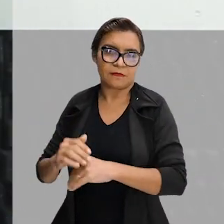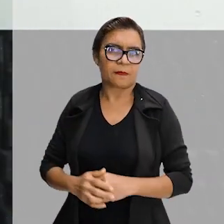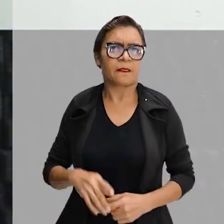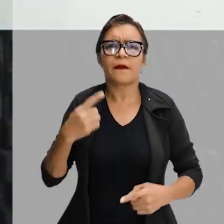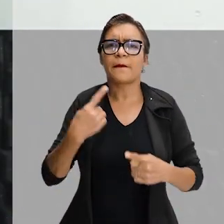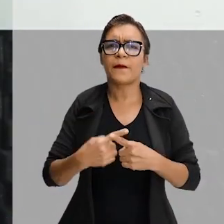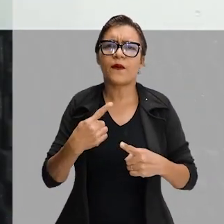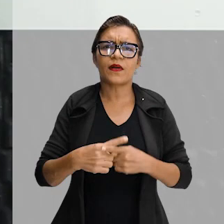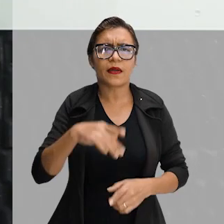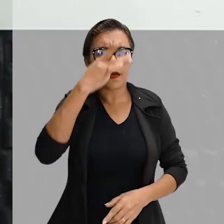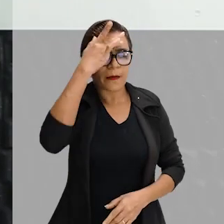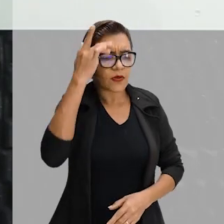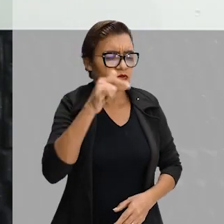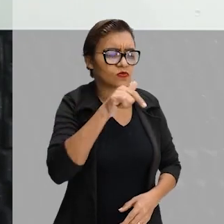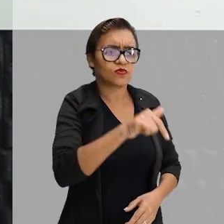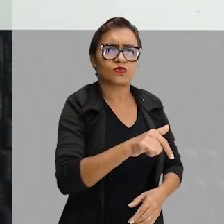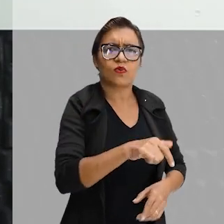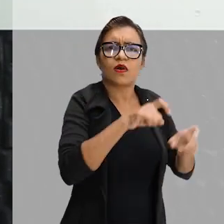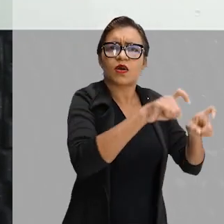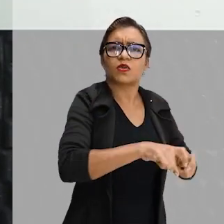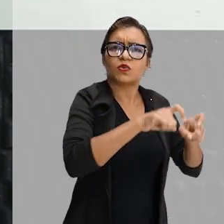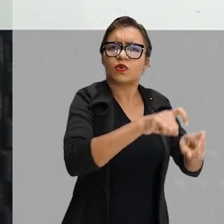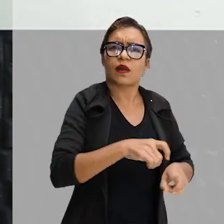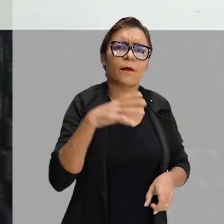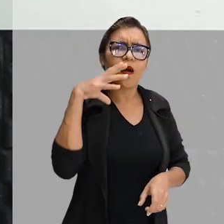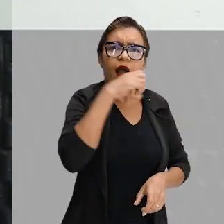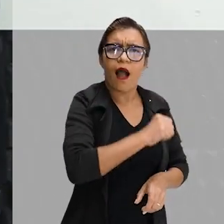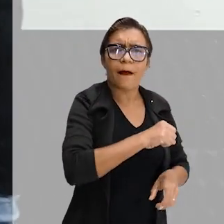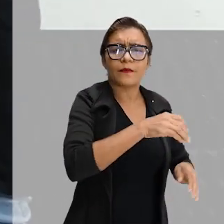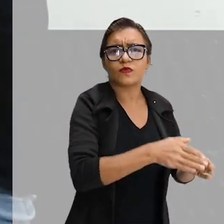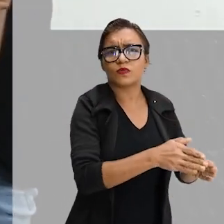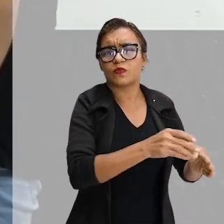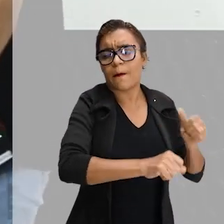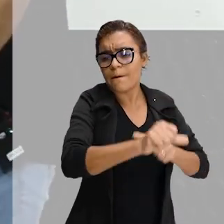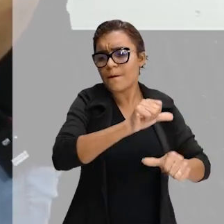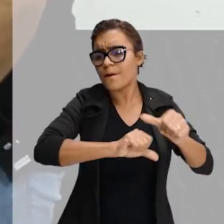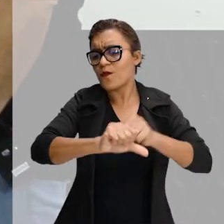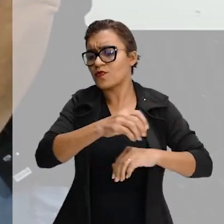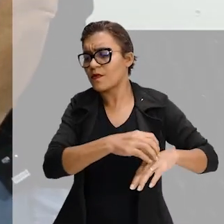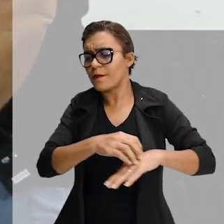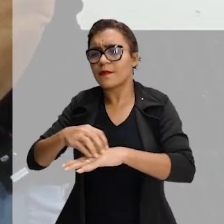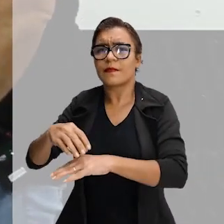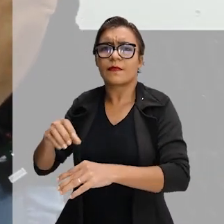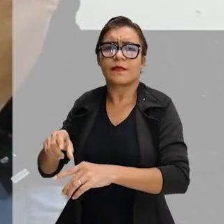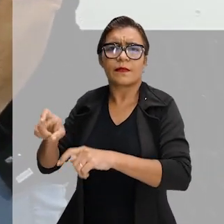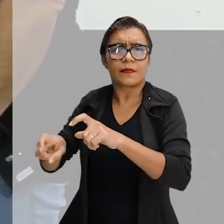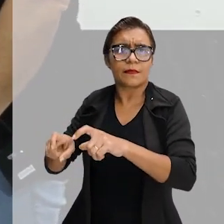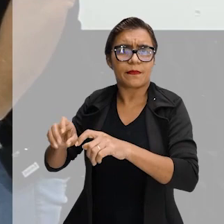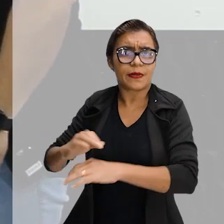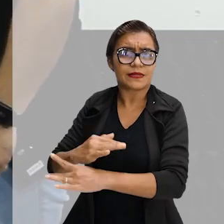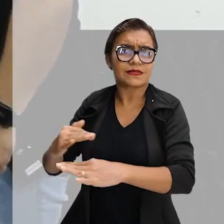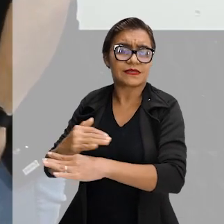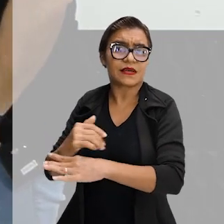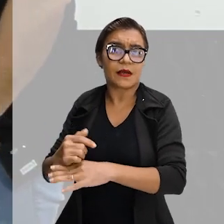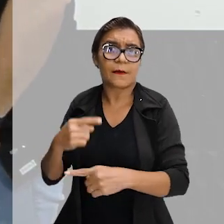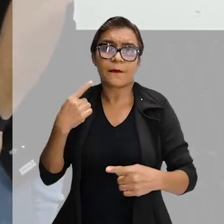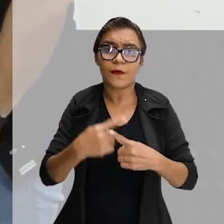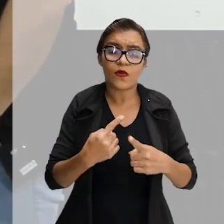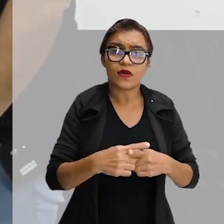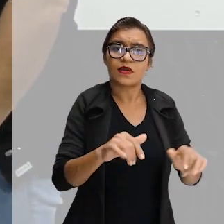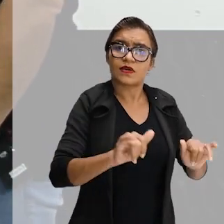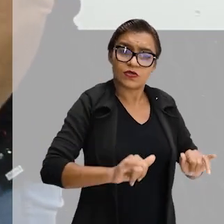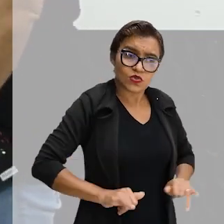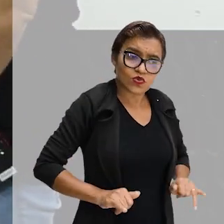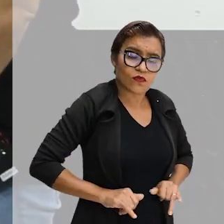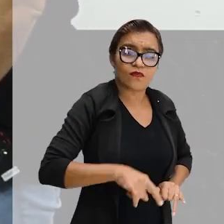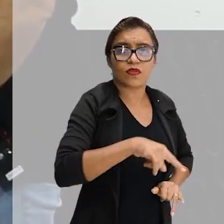homem saiu do campo tão rapidamente? Porque 120 anos é pouco. Ele saiu rapidamente porque sofreu um surto